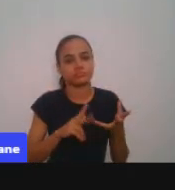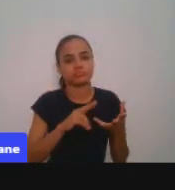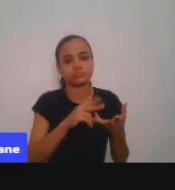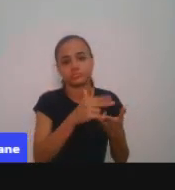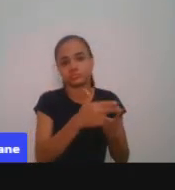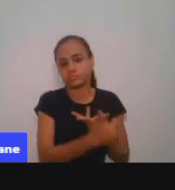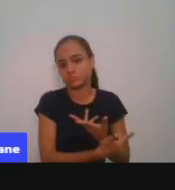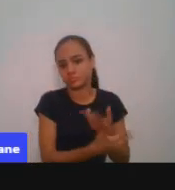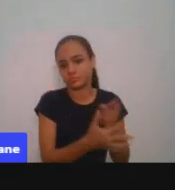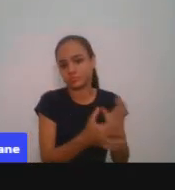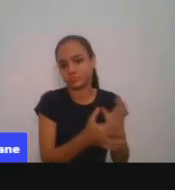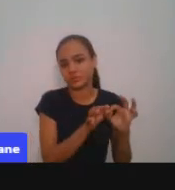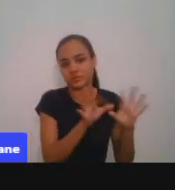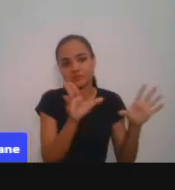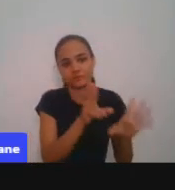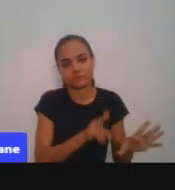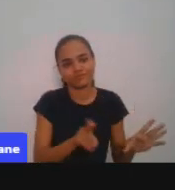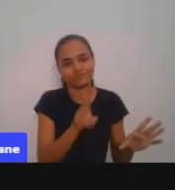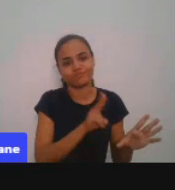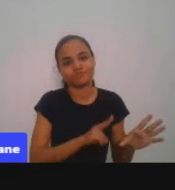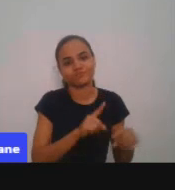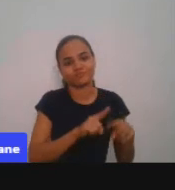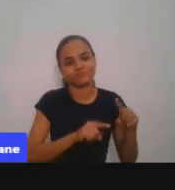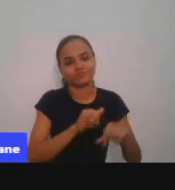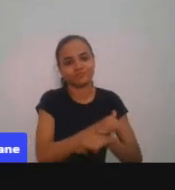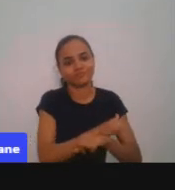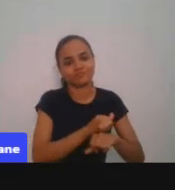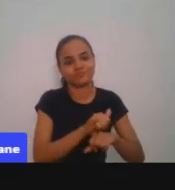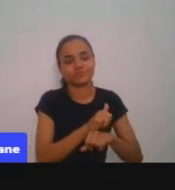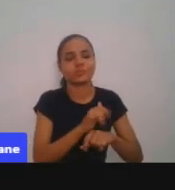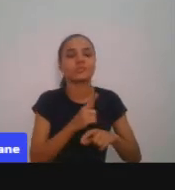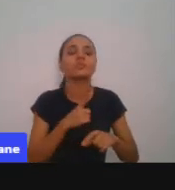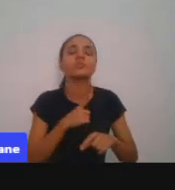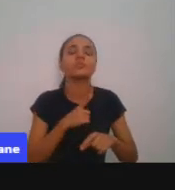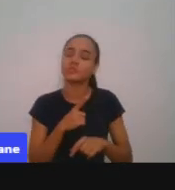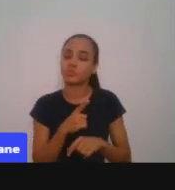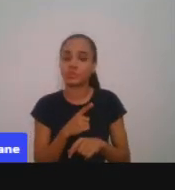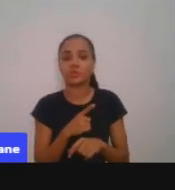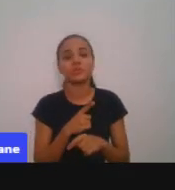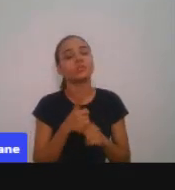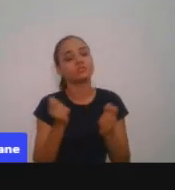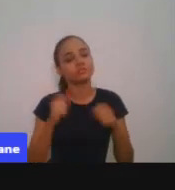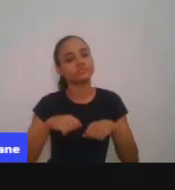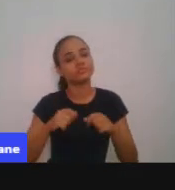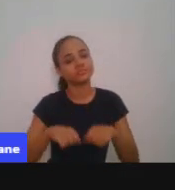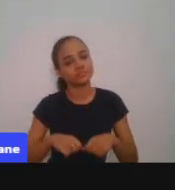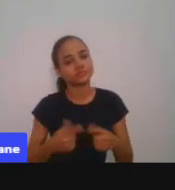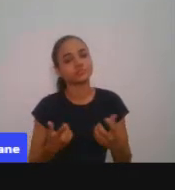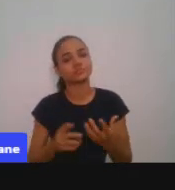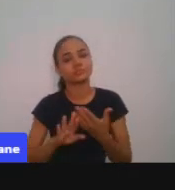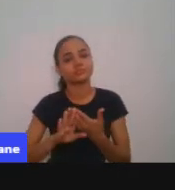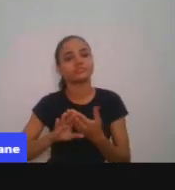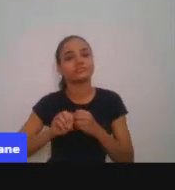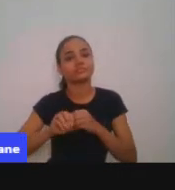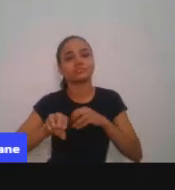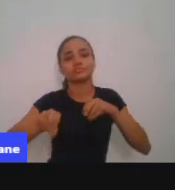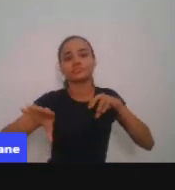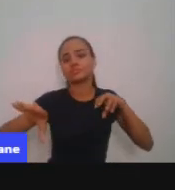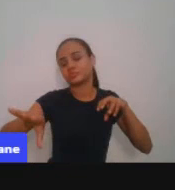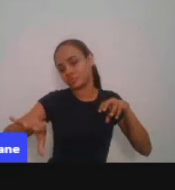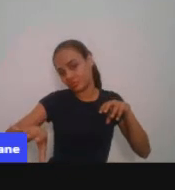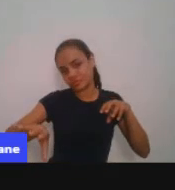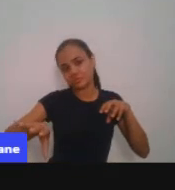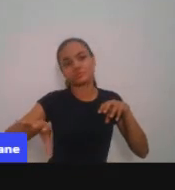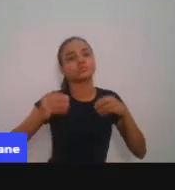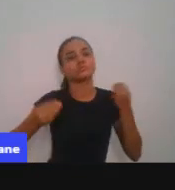inteiro a impossibilidade de educação à distância na educação infantil. E quanto menor as crianças, né, fica mais fácil a